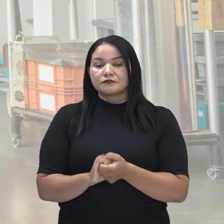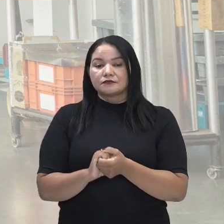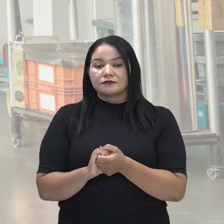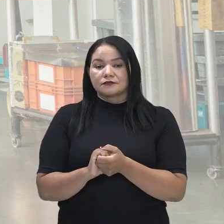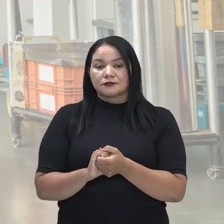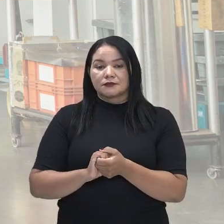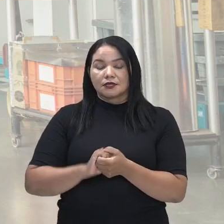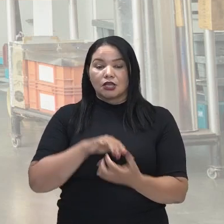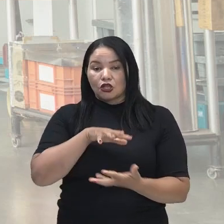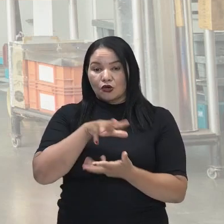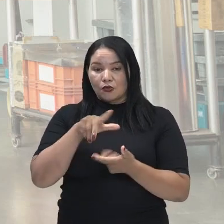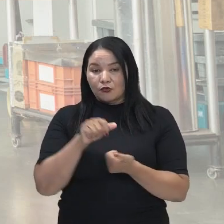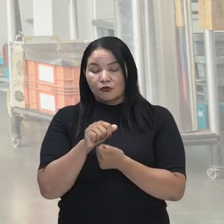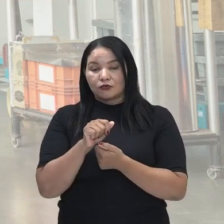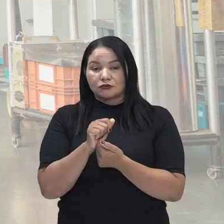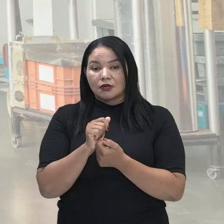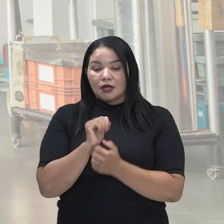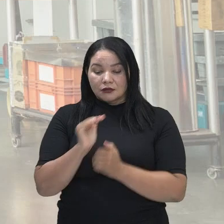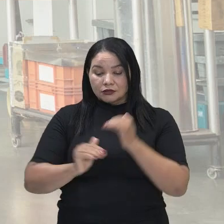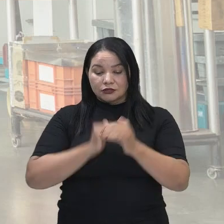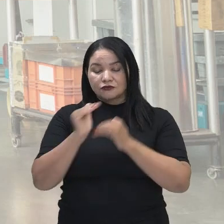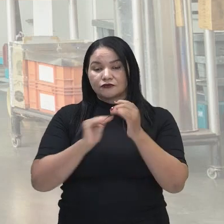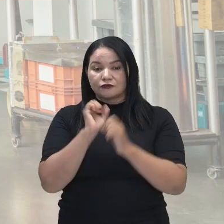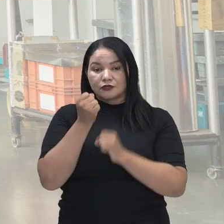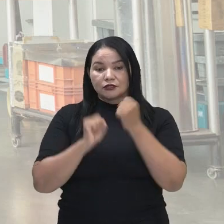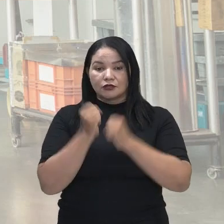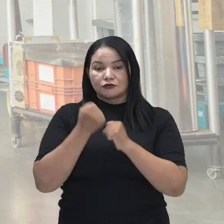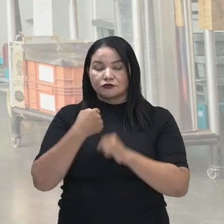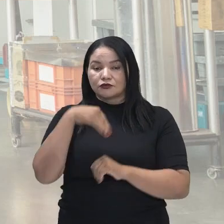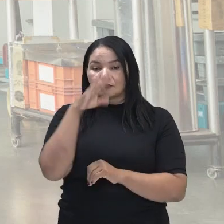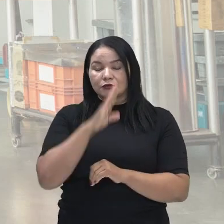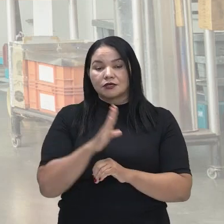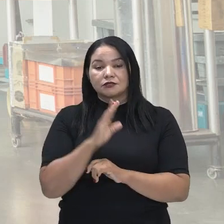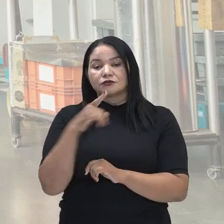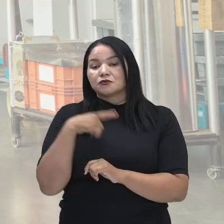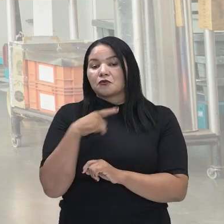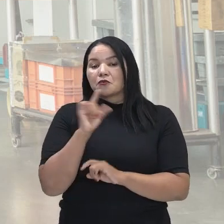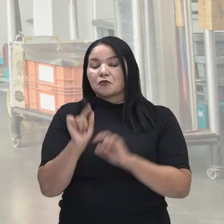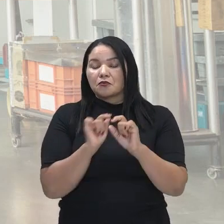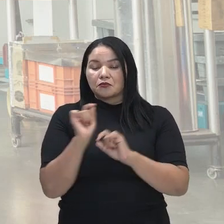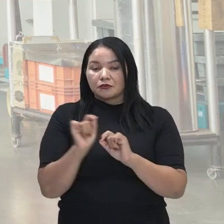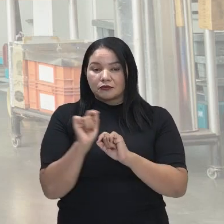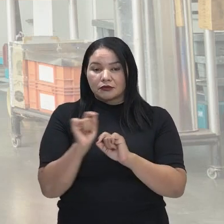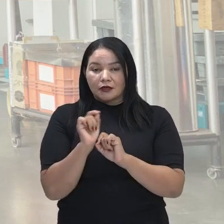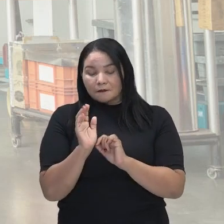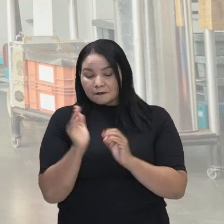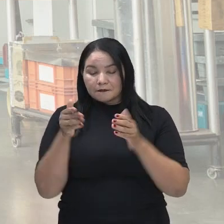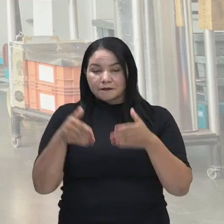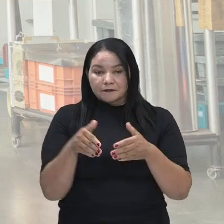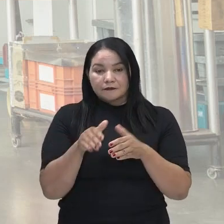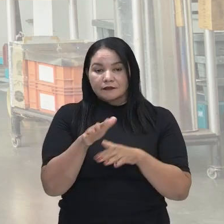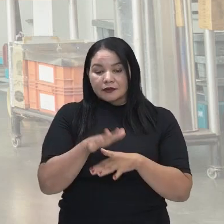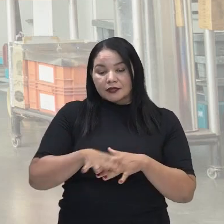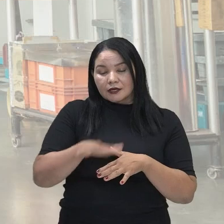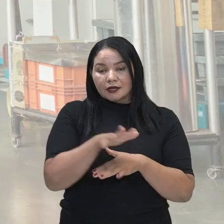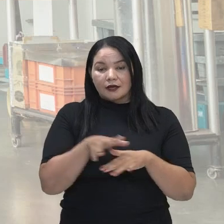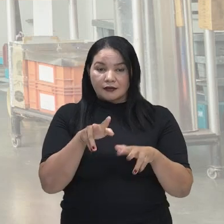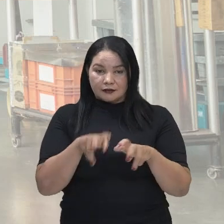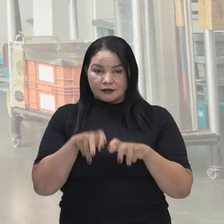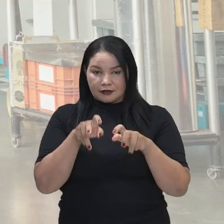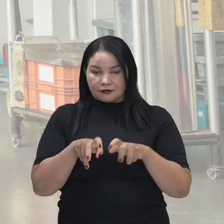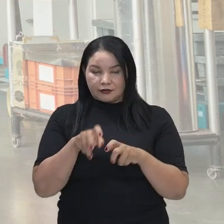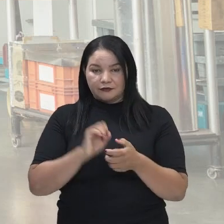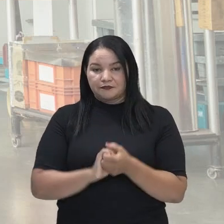internacionais estavam ali desenvolvendo a sua indústria, o Brasil ainda estava inserido no âmbito ali agrícola,